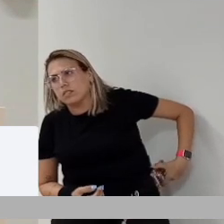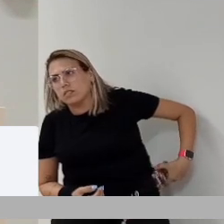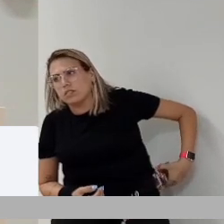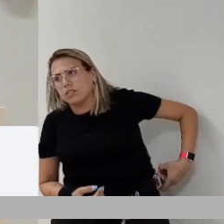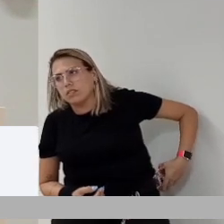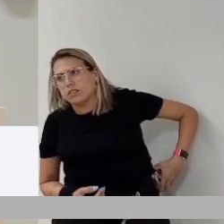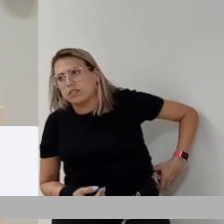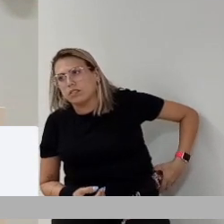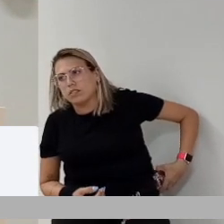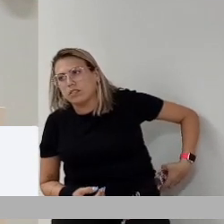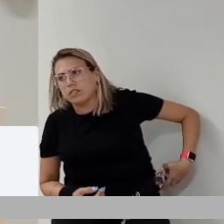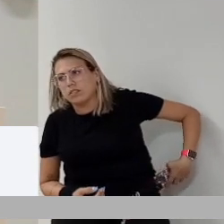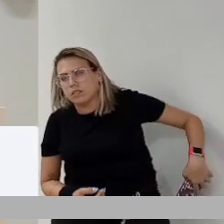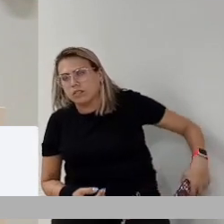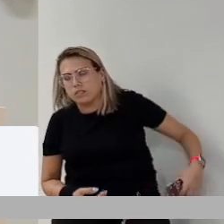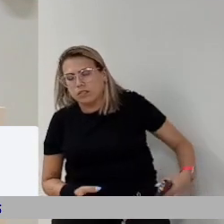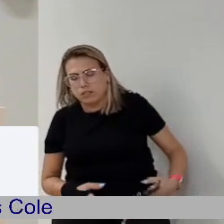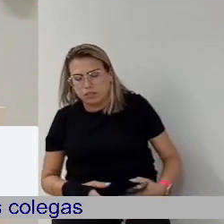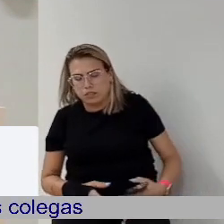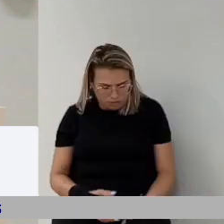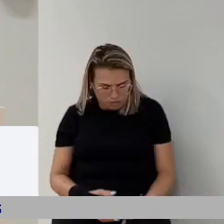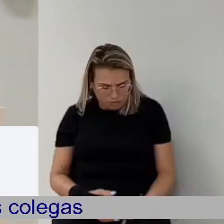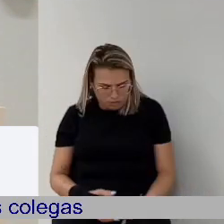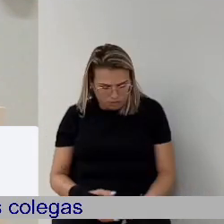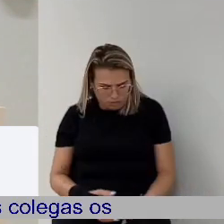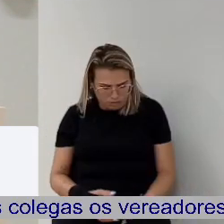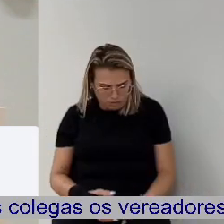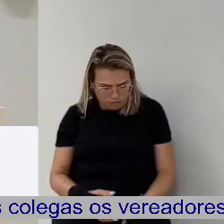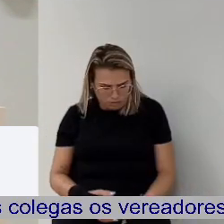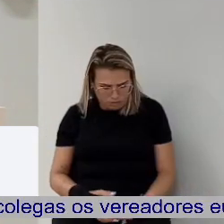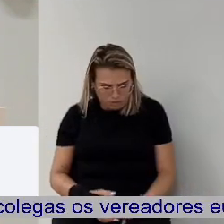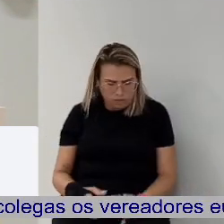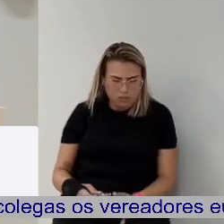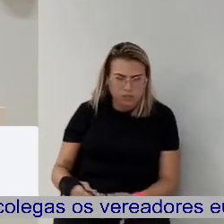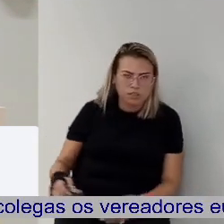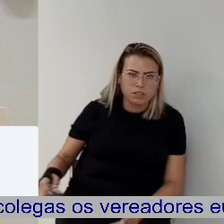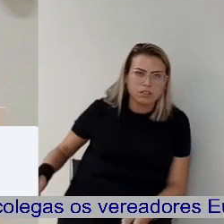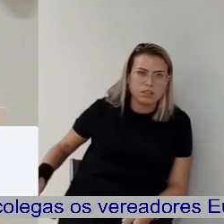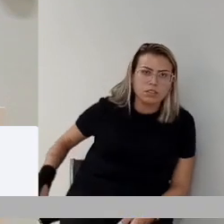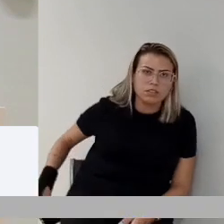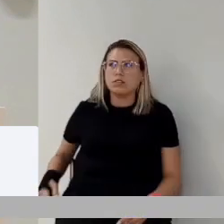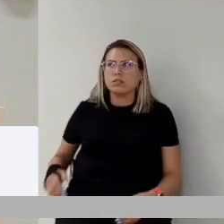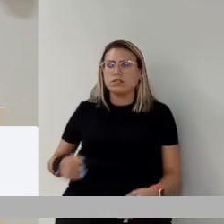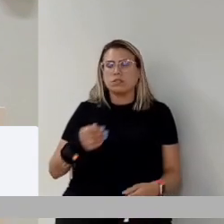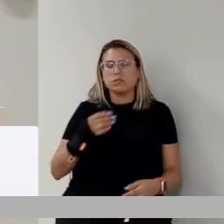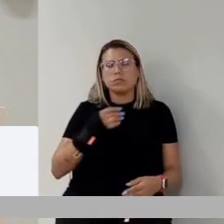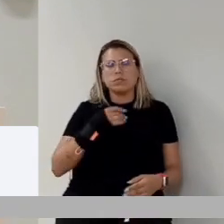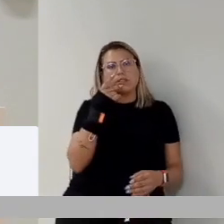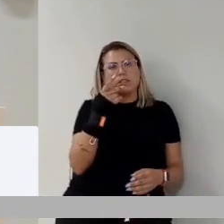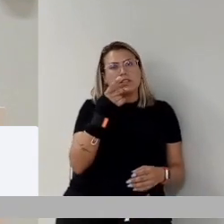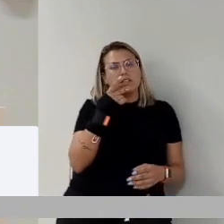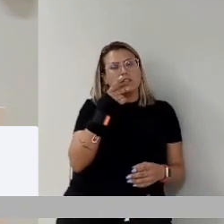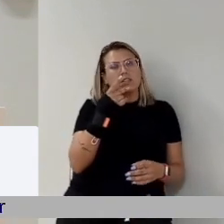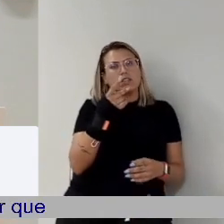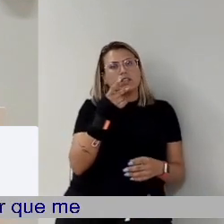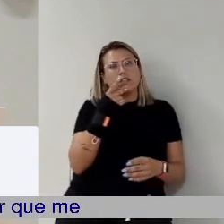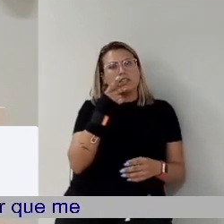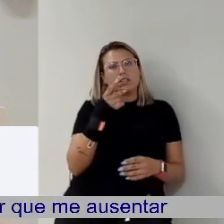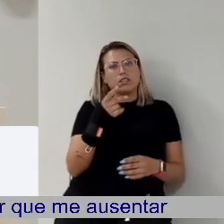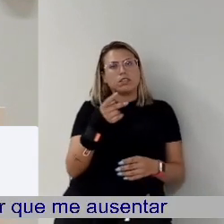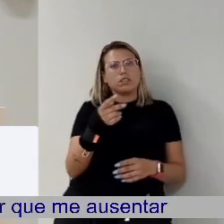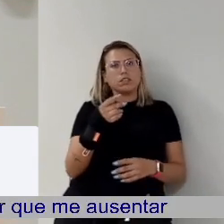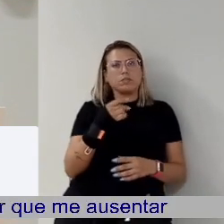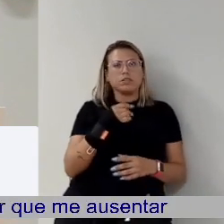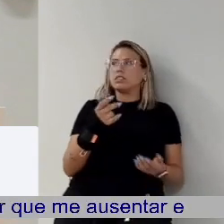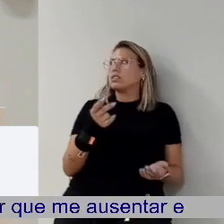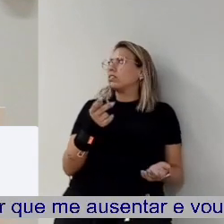também novos colegas vereadores eu eu depois aqui da minha fala eu vou ter que me ausentar